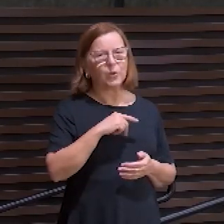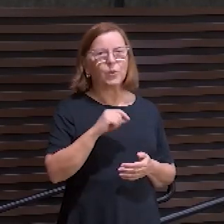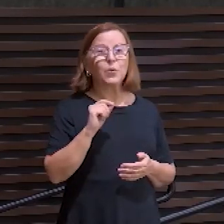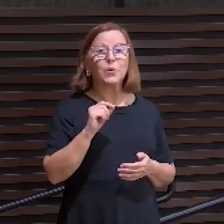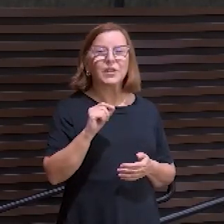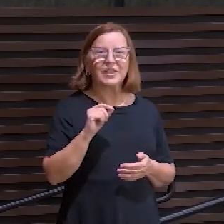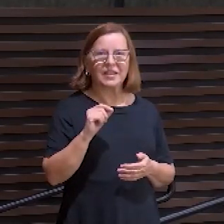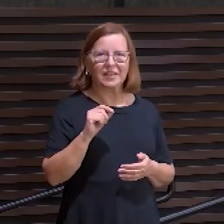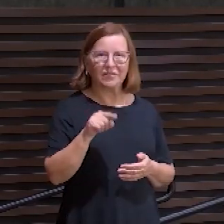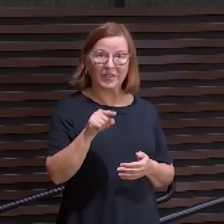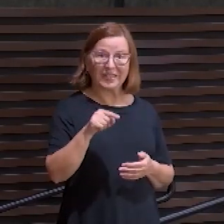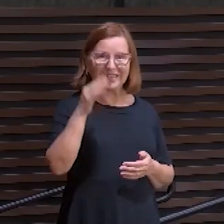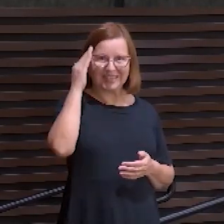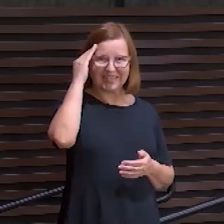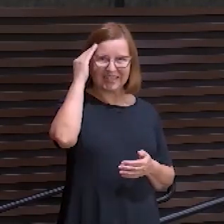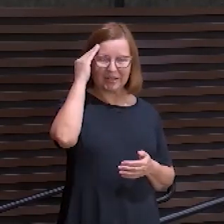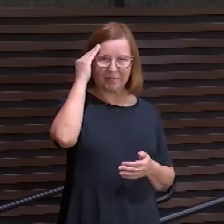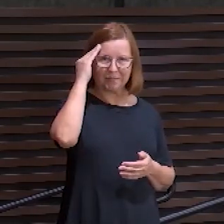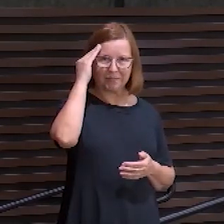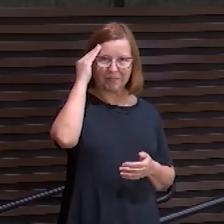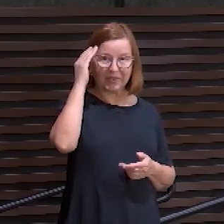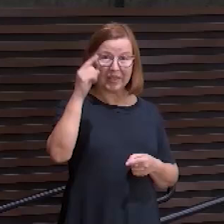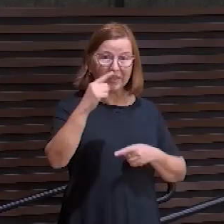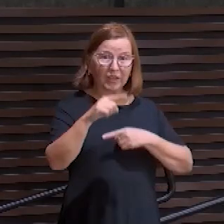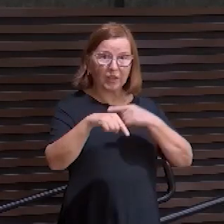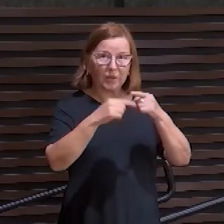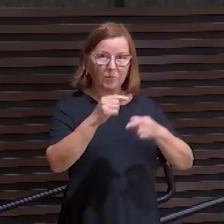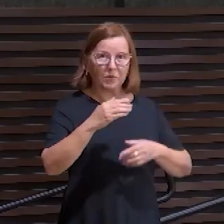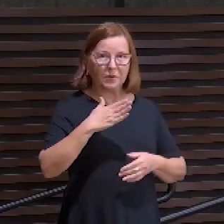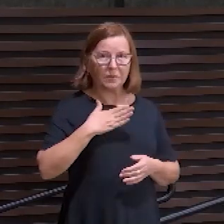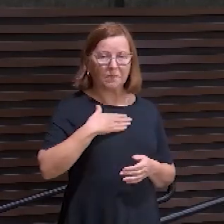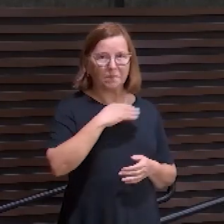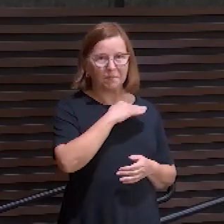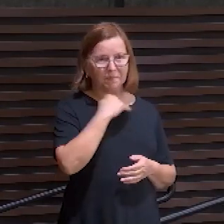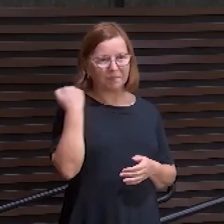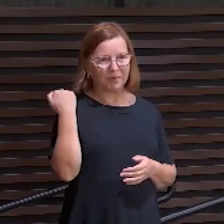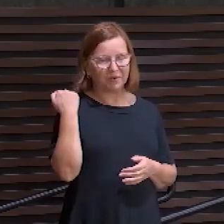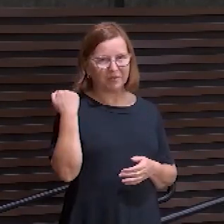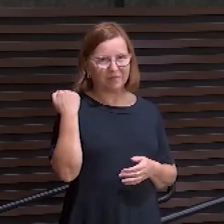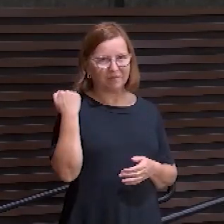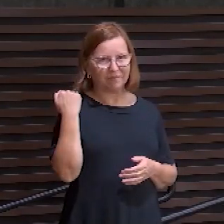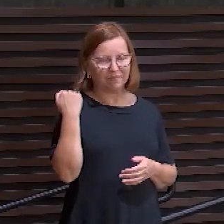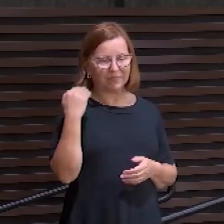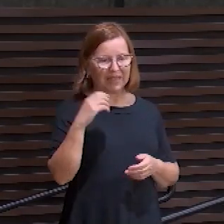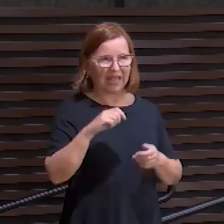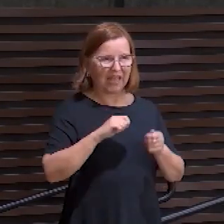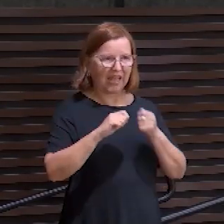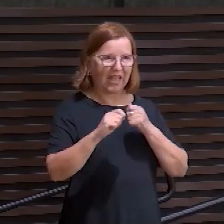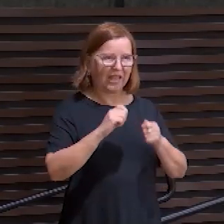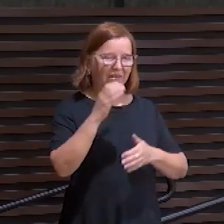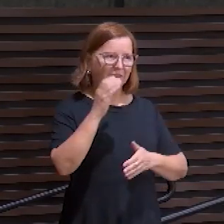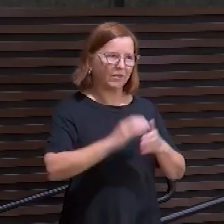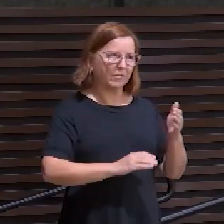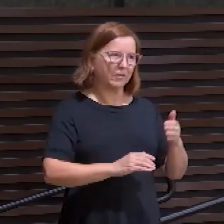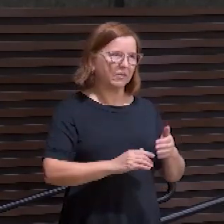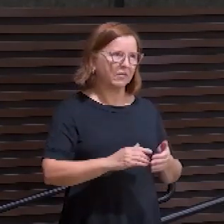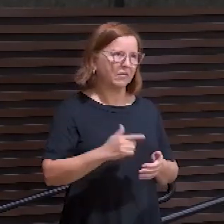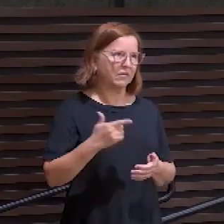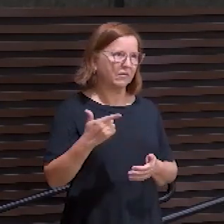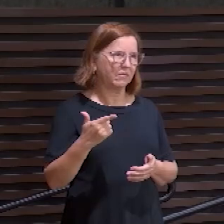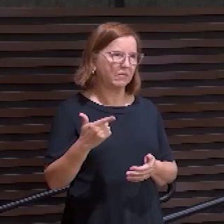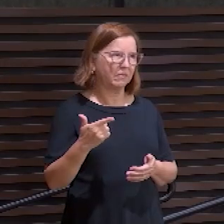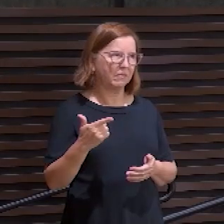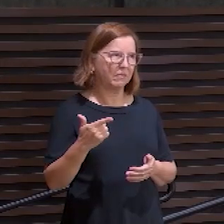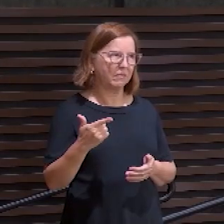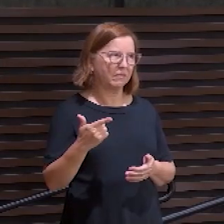sabe? Que depois da minha partida, Atos capítulo 29,